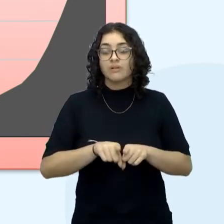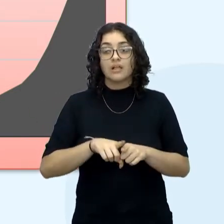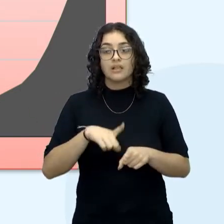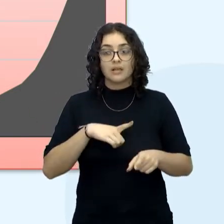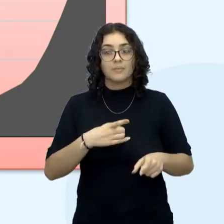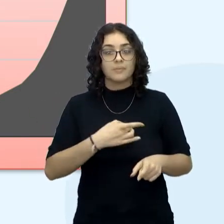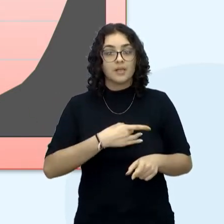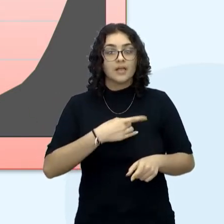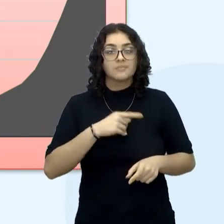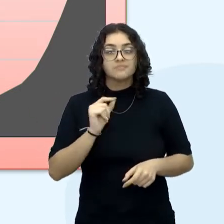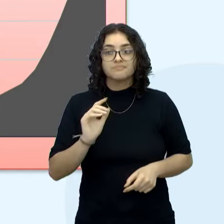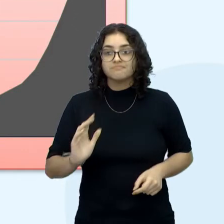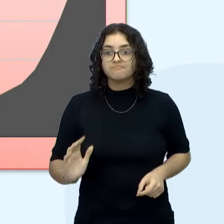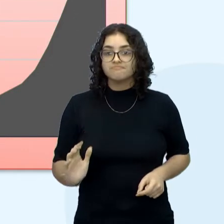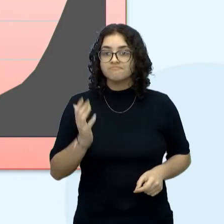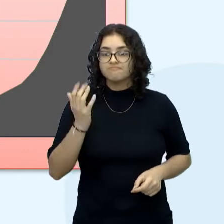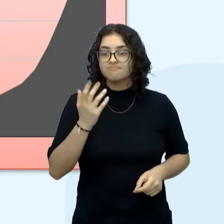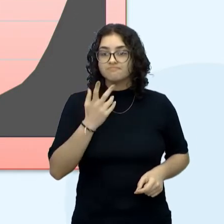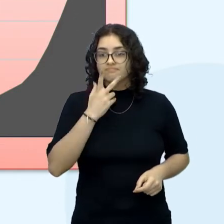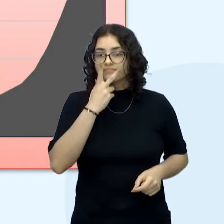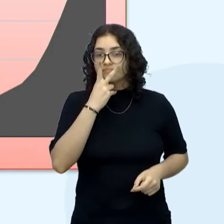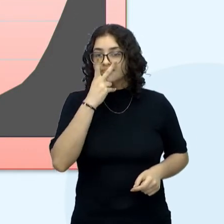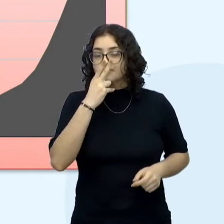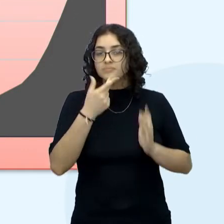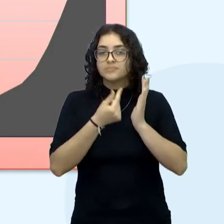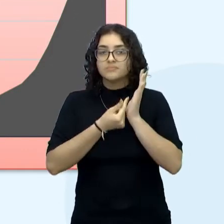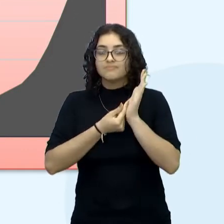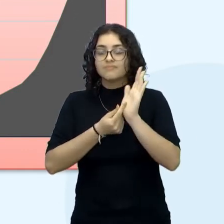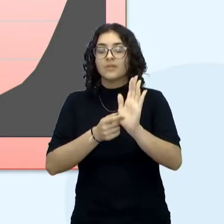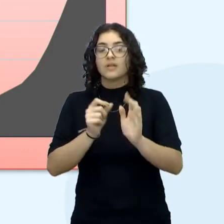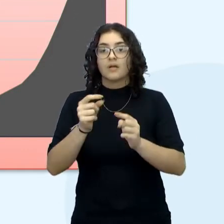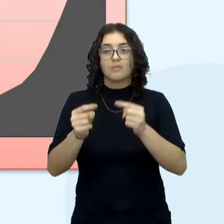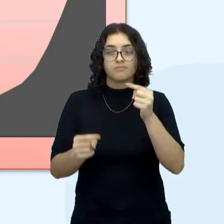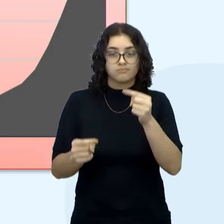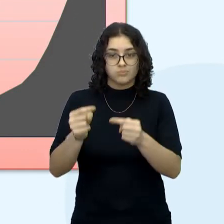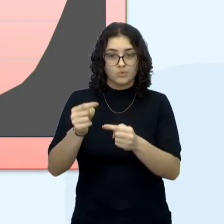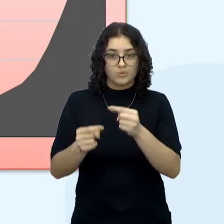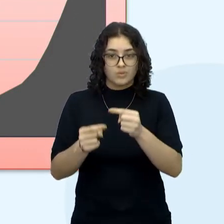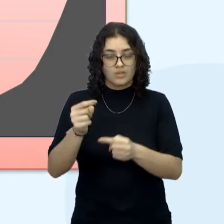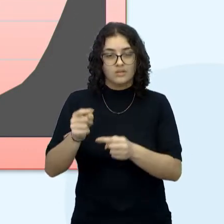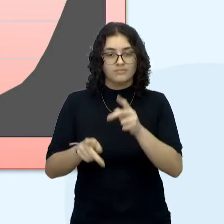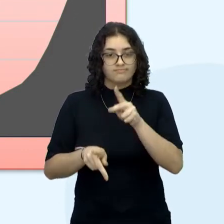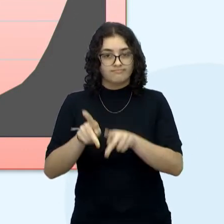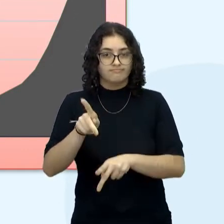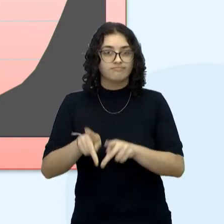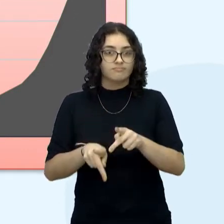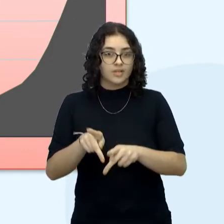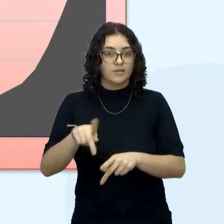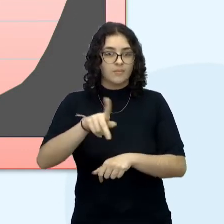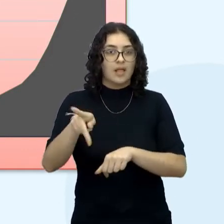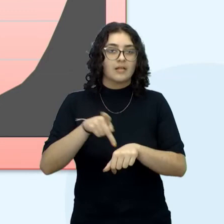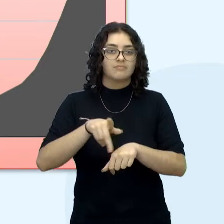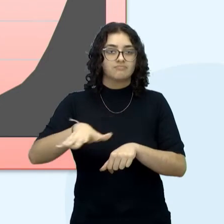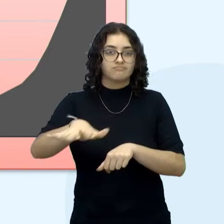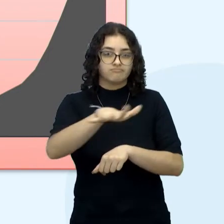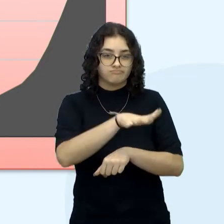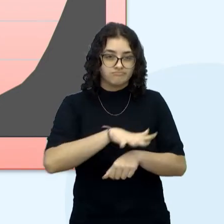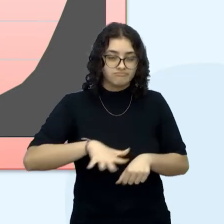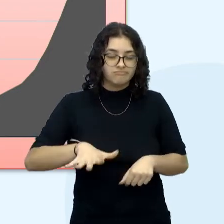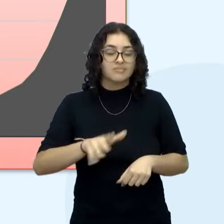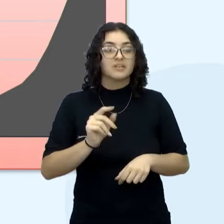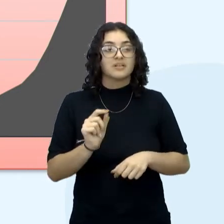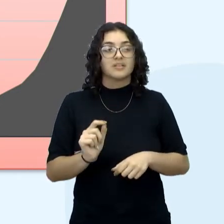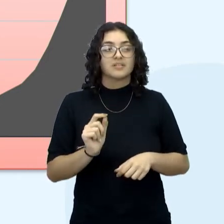e que acaba pontuando, né, muitas políticas públicas aí em diversos países por